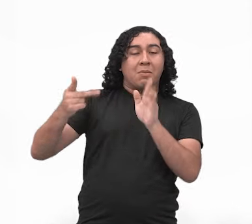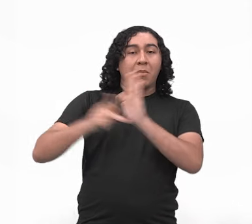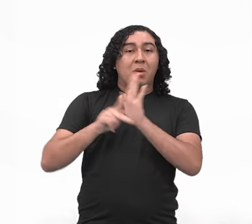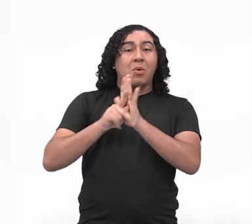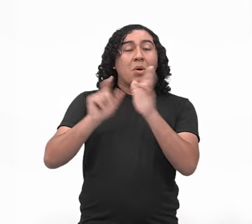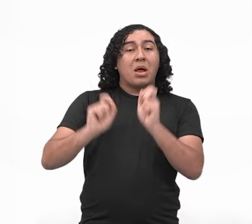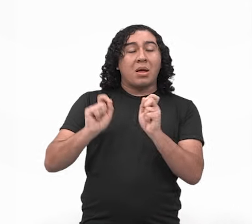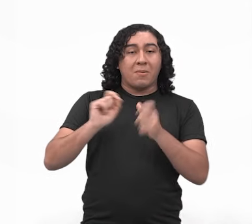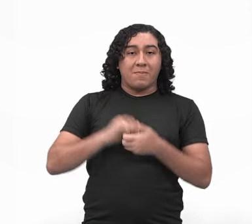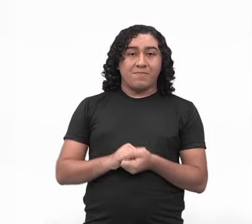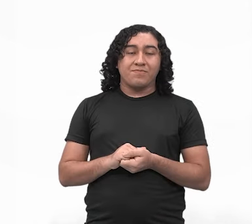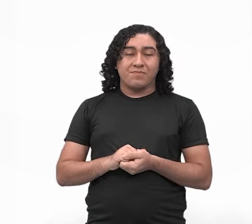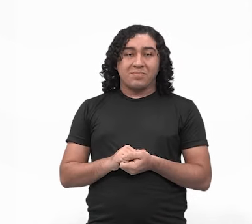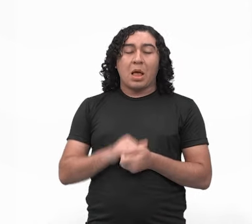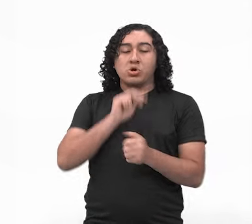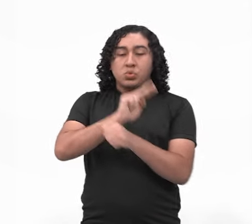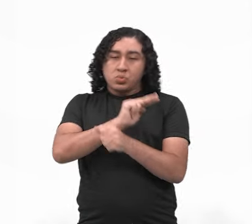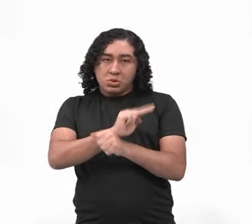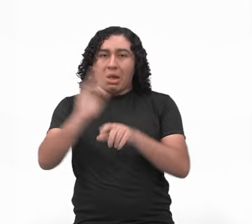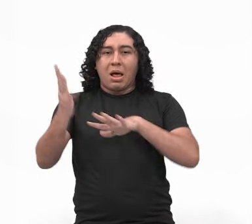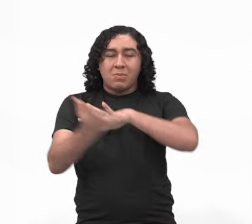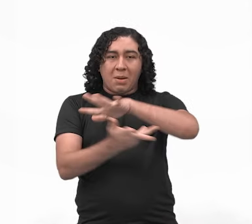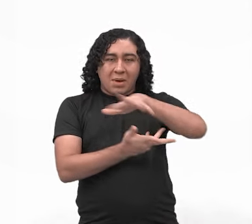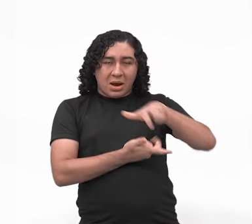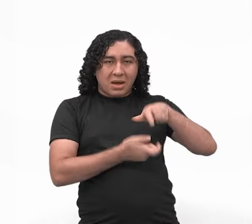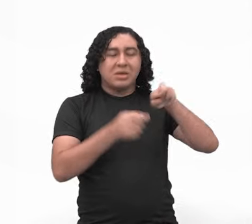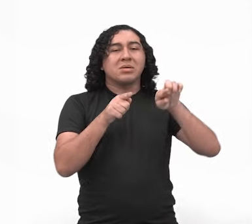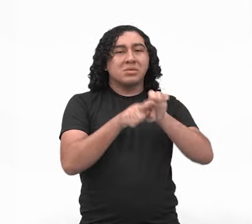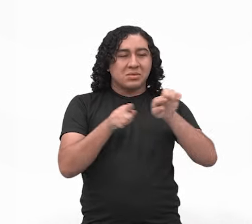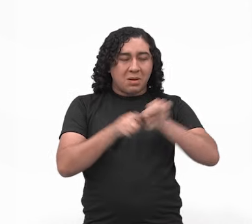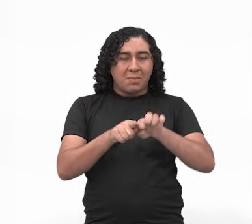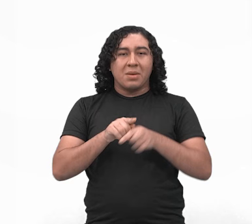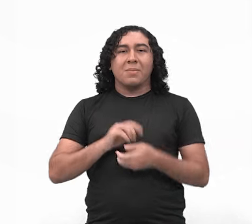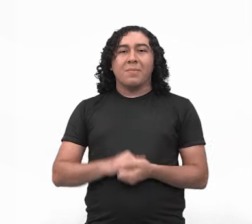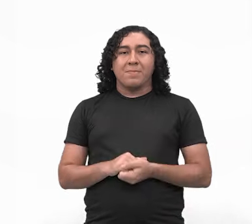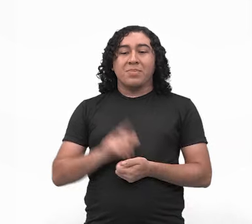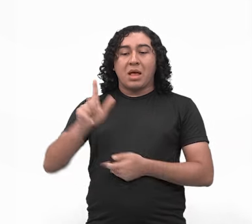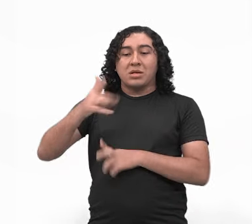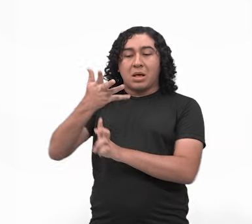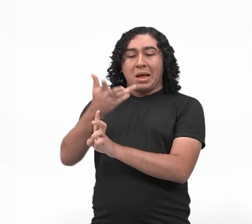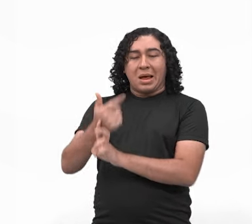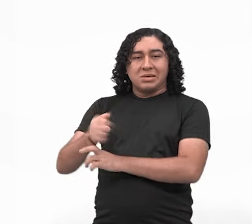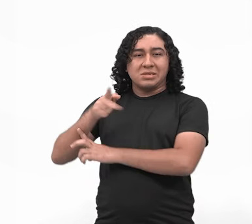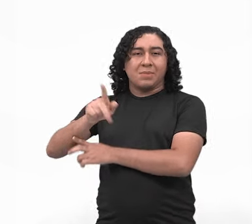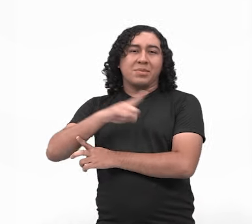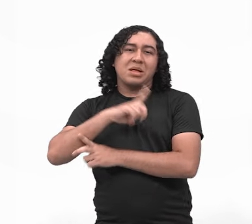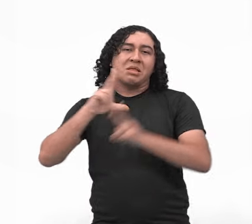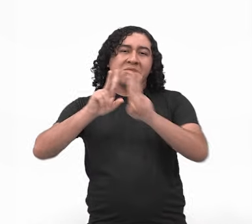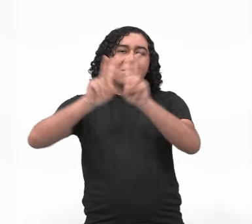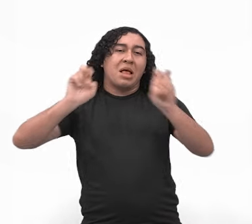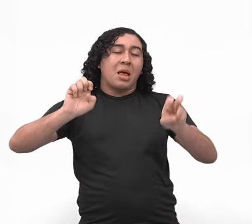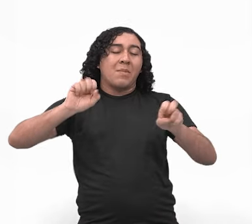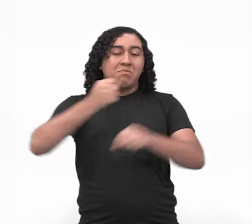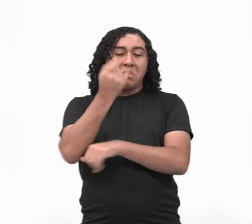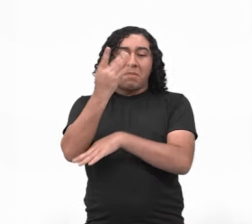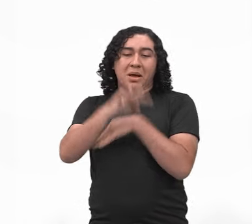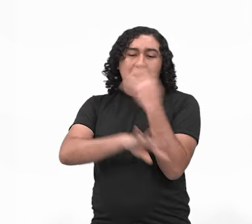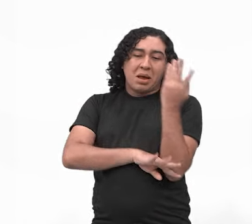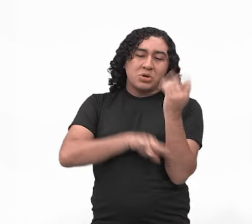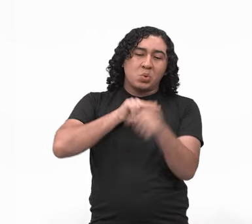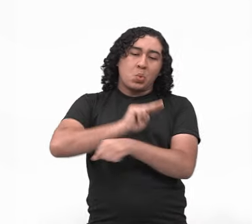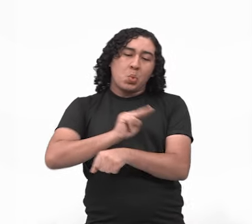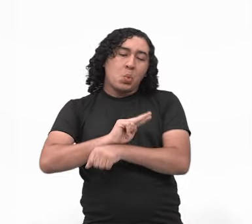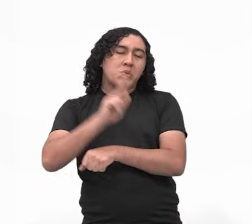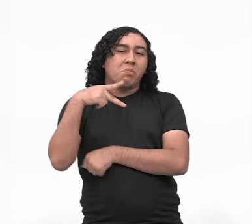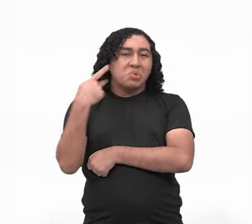ecológico, um grito para o meio ambiente. Então, essa arte contemporânea sempre está tendo essa pegada do meio ambiente, a